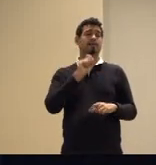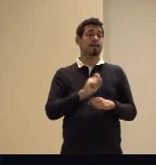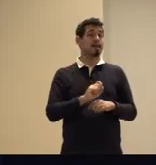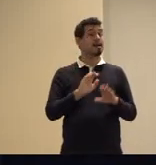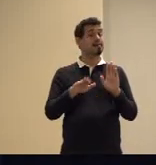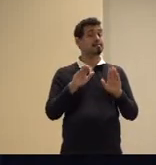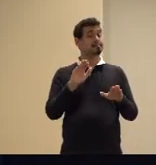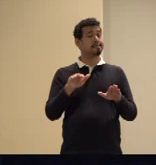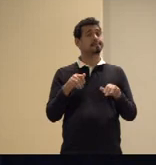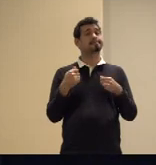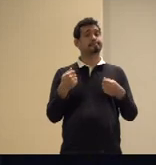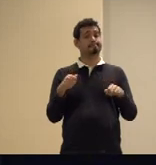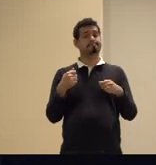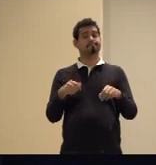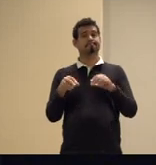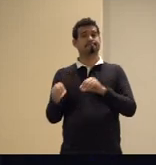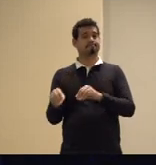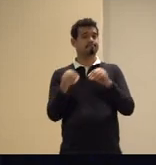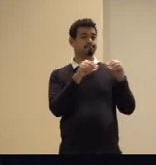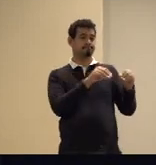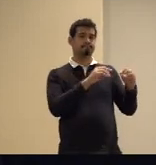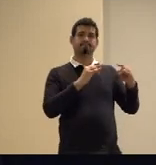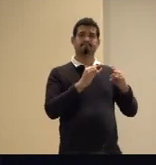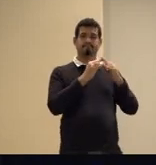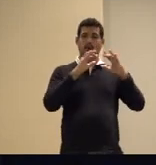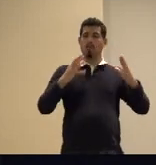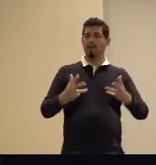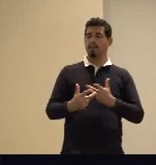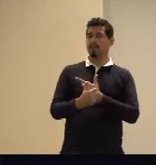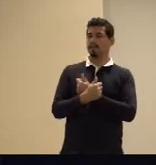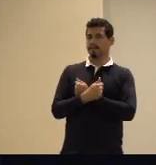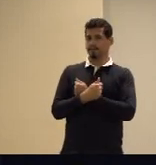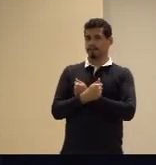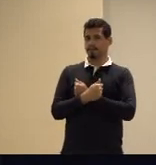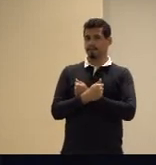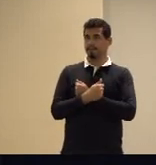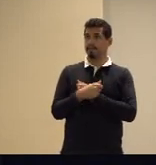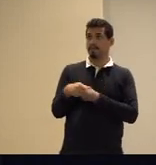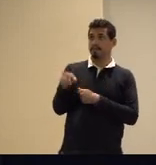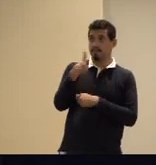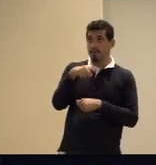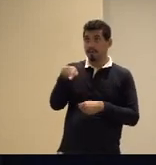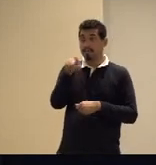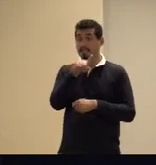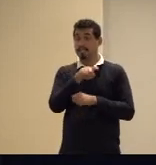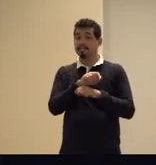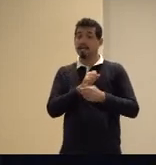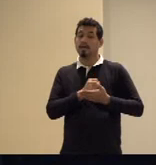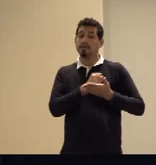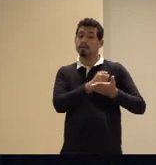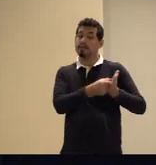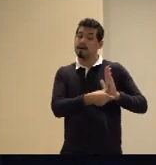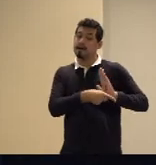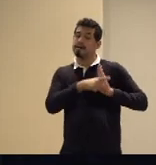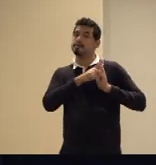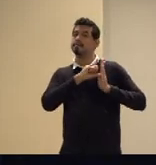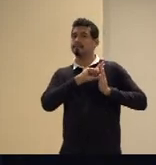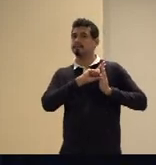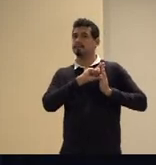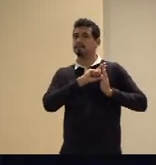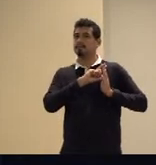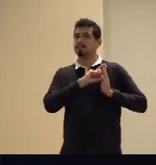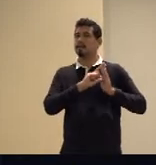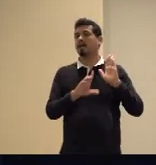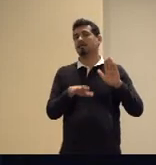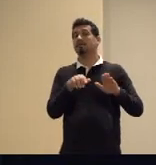pertencer ou a frequentar uma instituição de acolhimento. Então, vocês atendem elas antes de, provavelmente, em algum